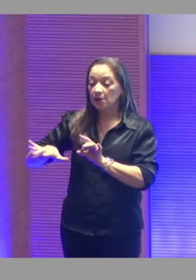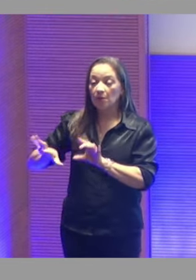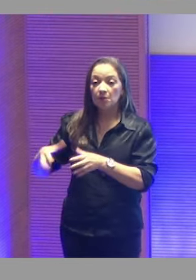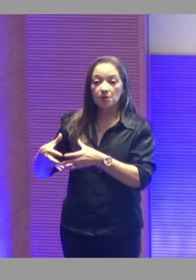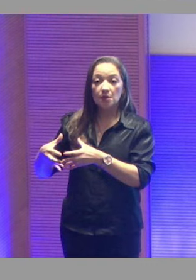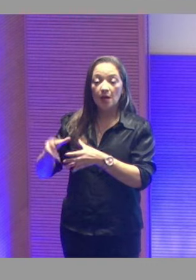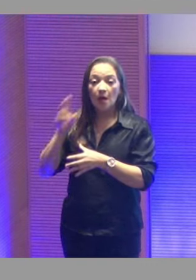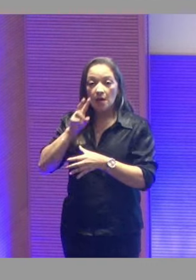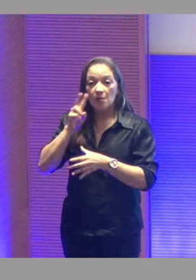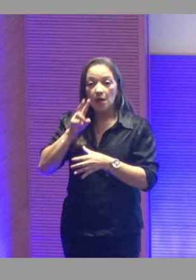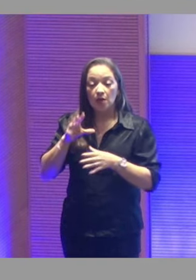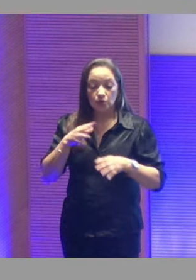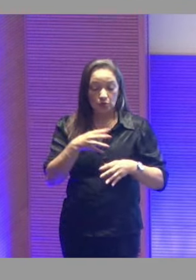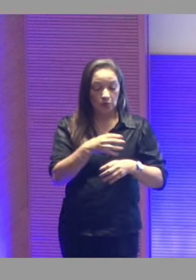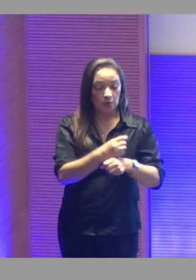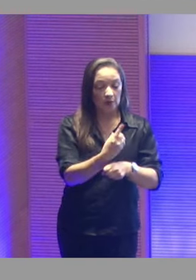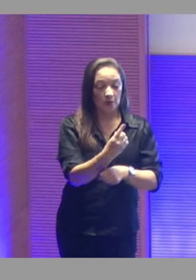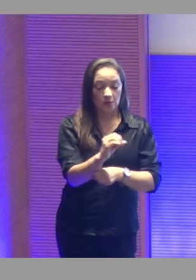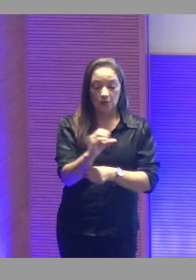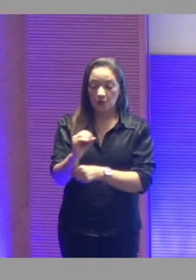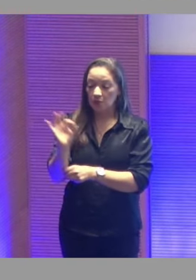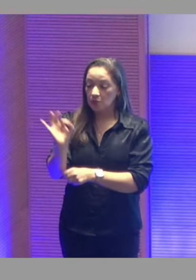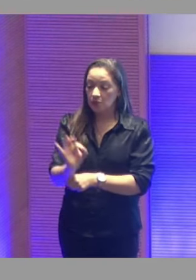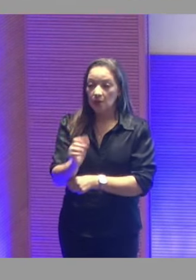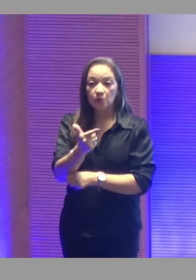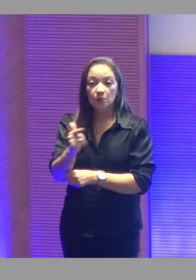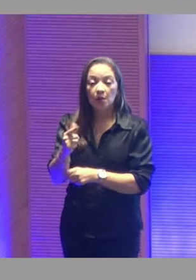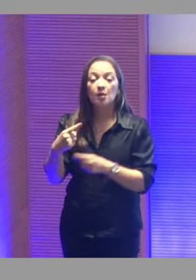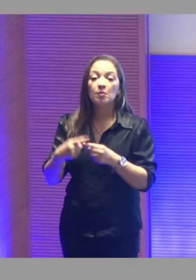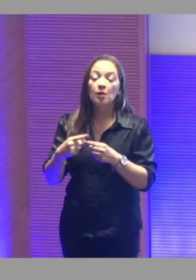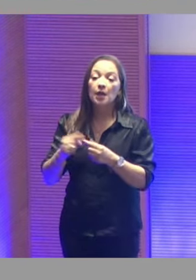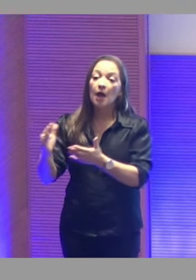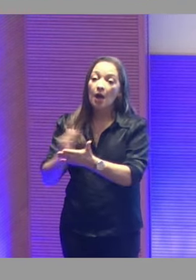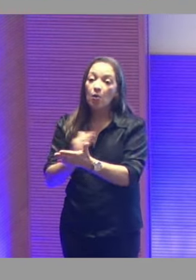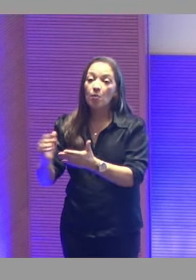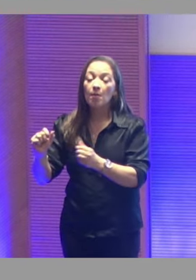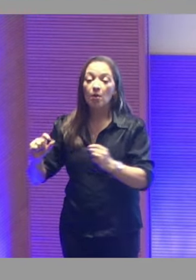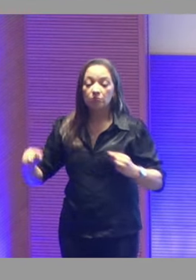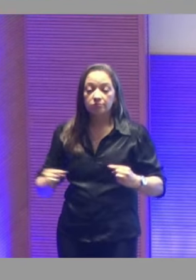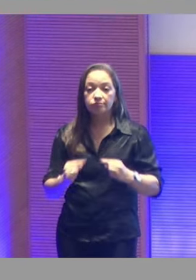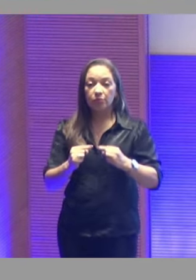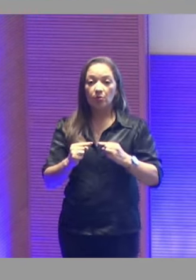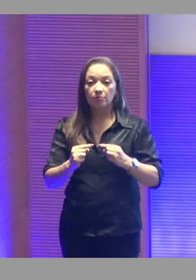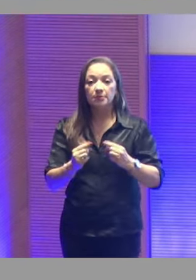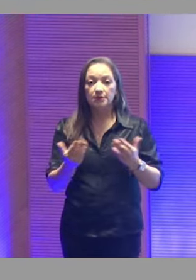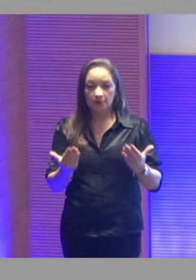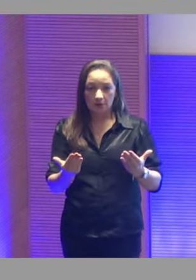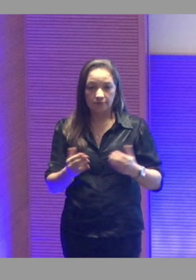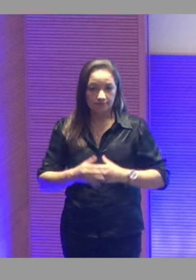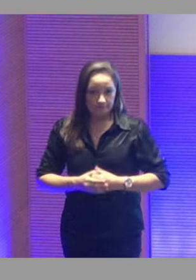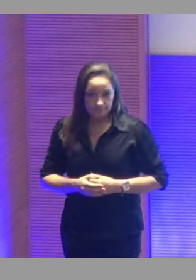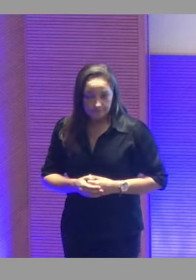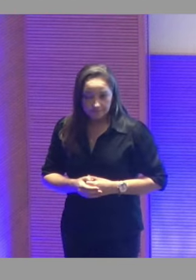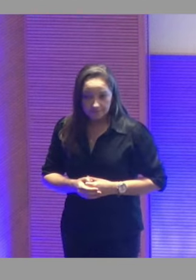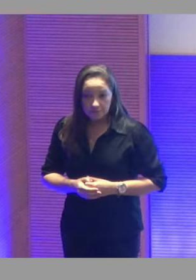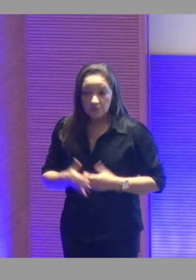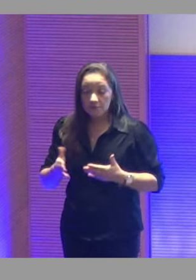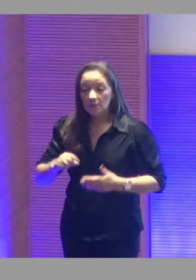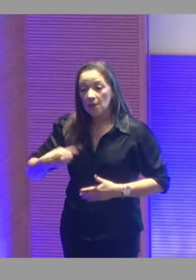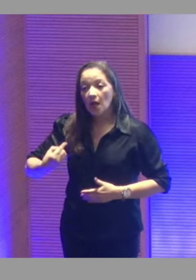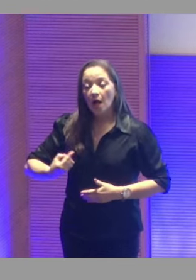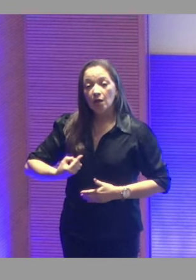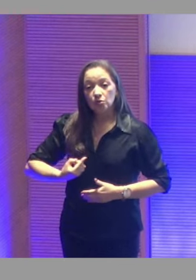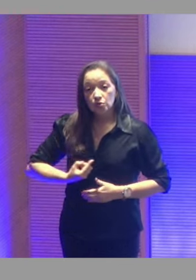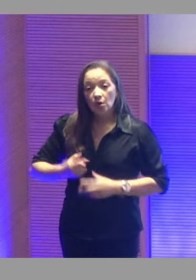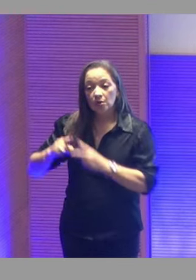gente não tem um total de 100% porque tem organizações que podem usar uma combinação dessas ferramentas para fazer o cálculo das suas emissões né Então a nossa